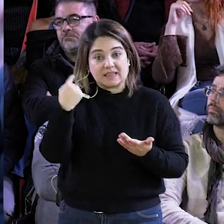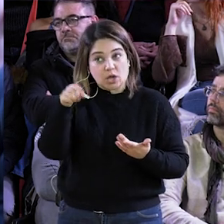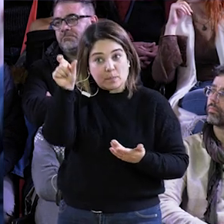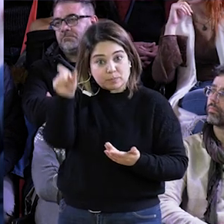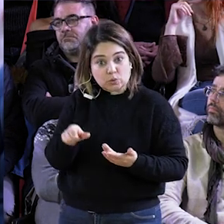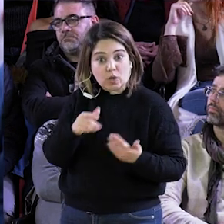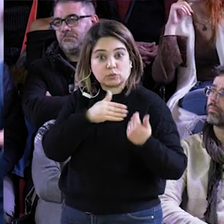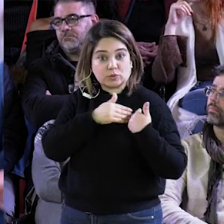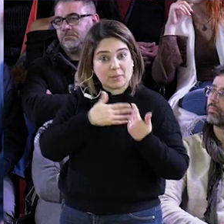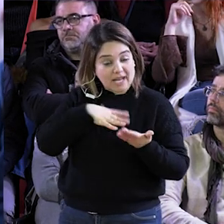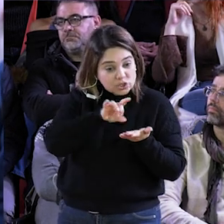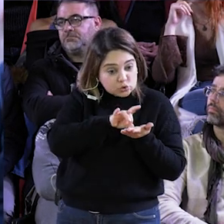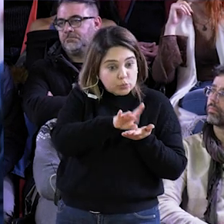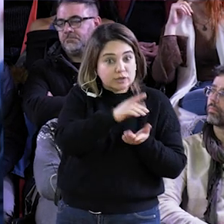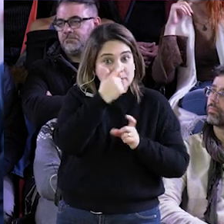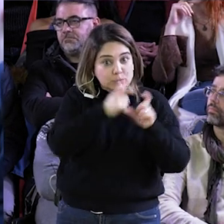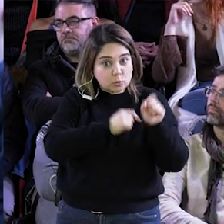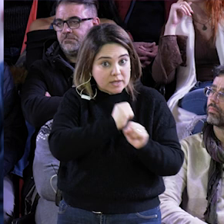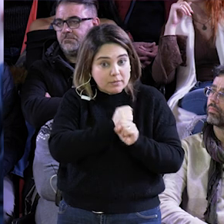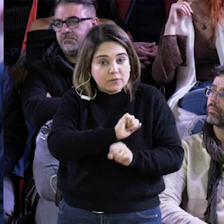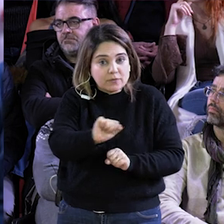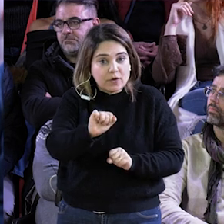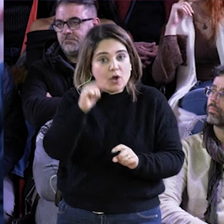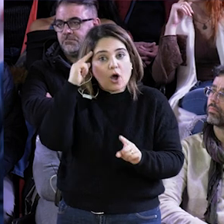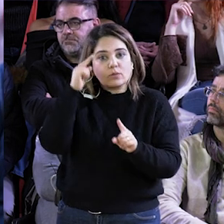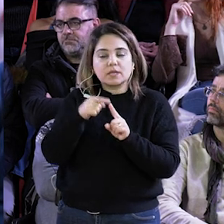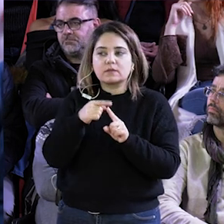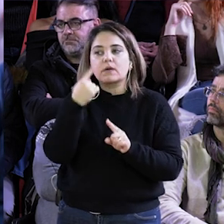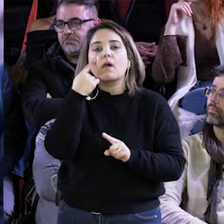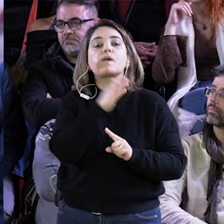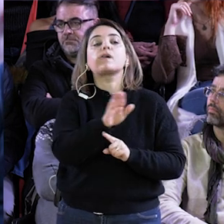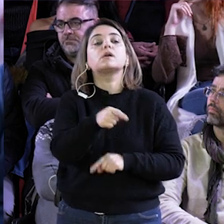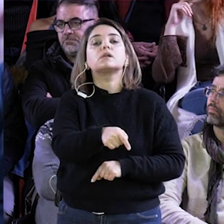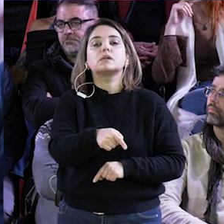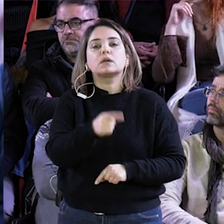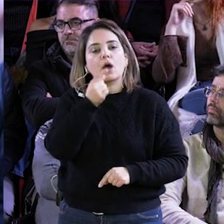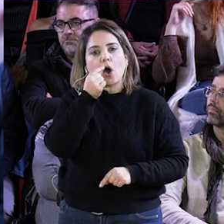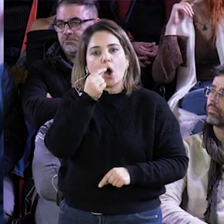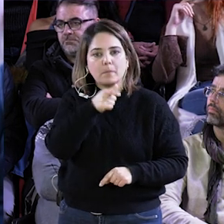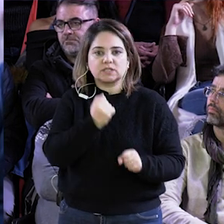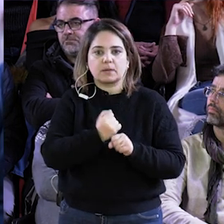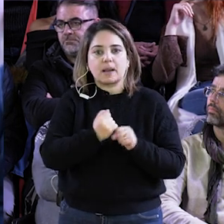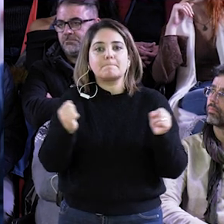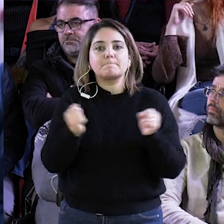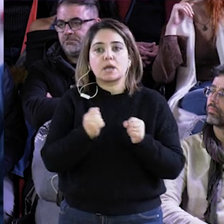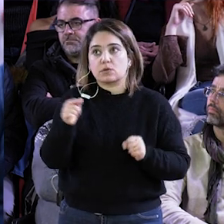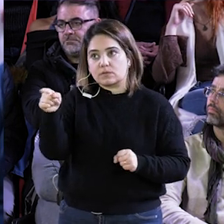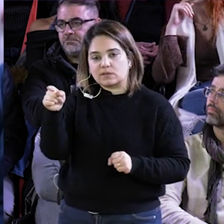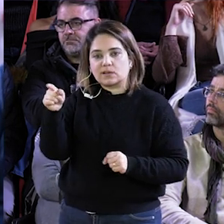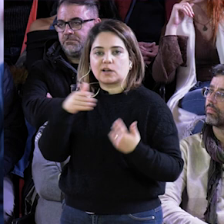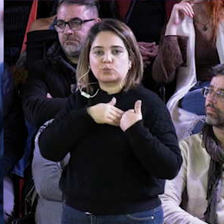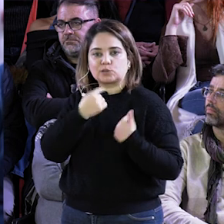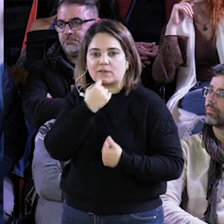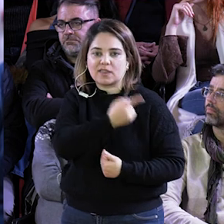que quer expulsar estas pessoas do seu posto de trabalho, só para dar o exemplo. Os homens têm que trabalhar com medo, diz o encarregado da